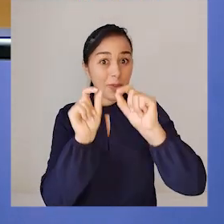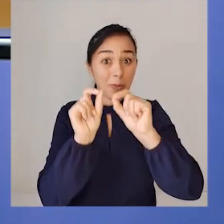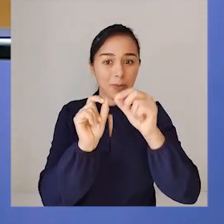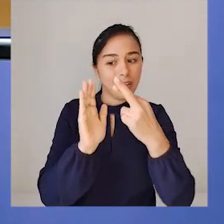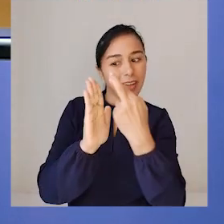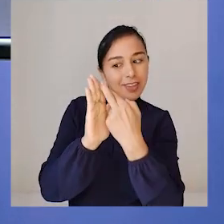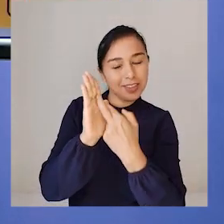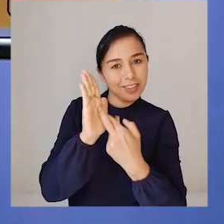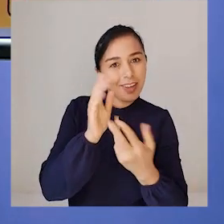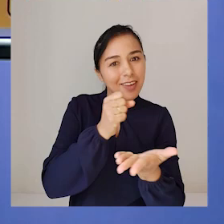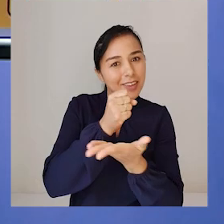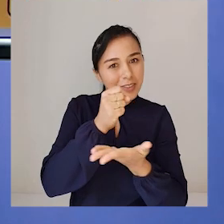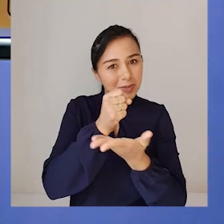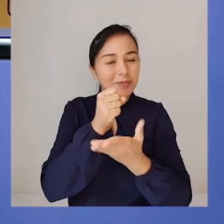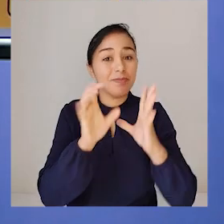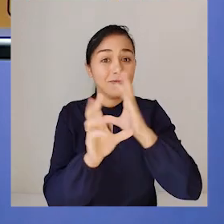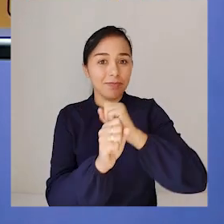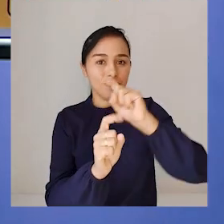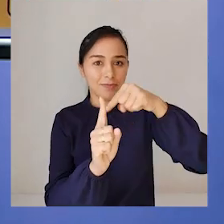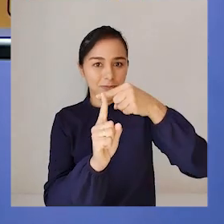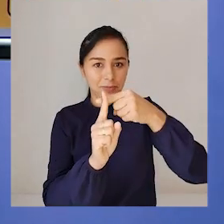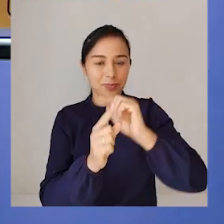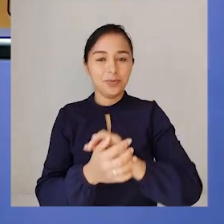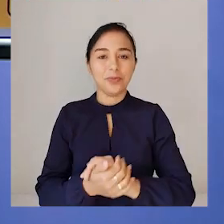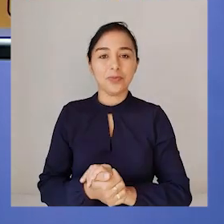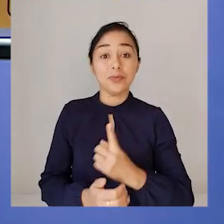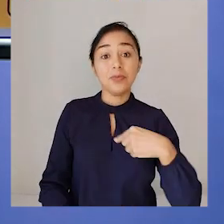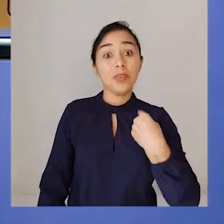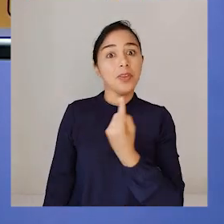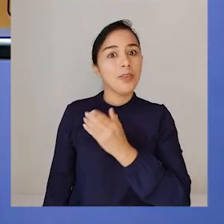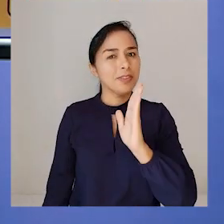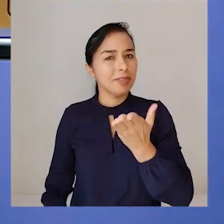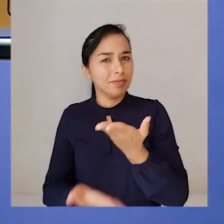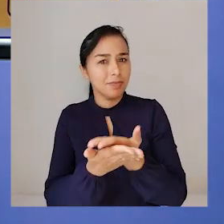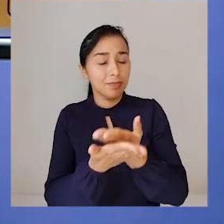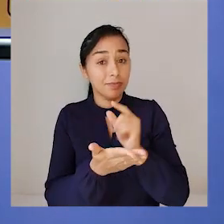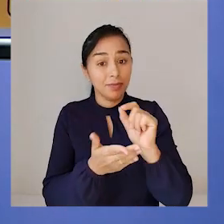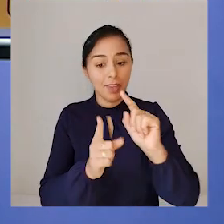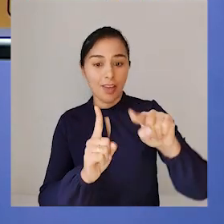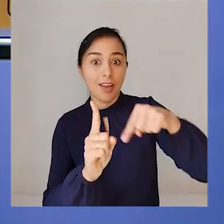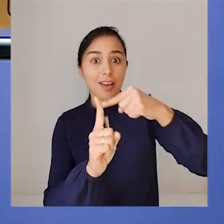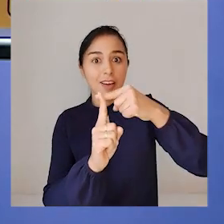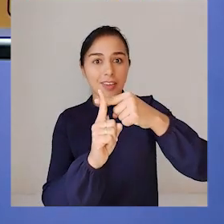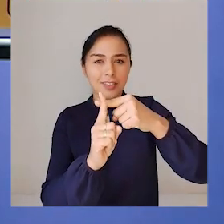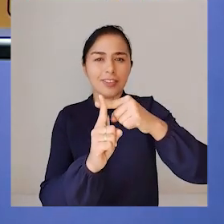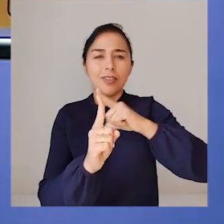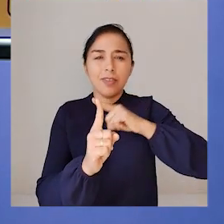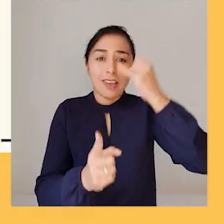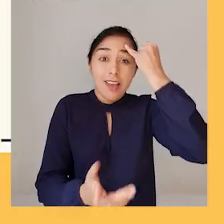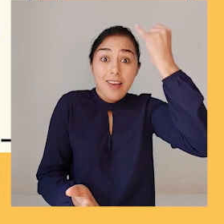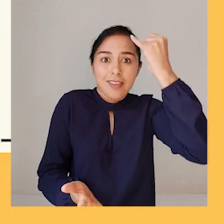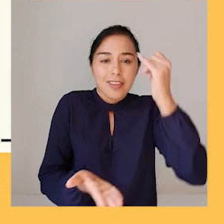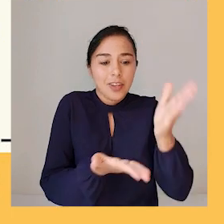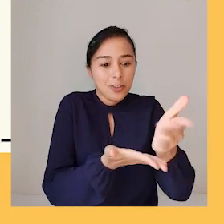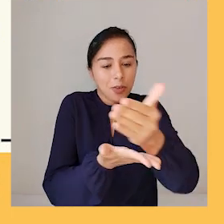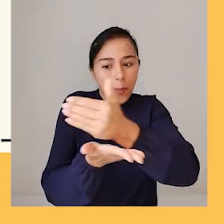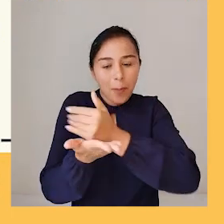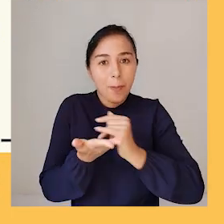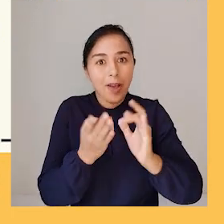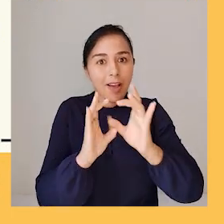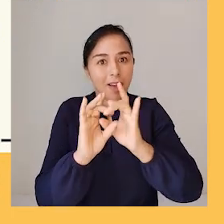da adição. Nós já estudamos que a adição ela se refere às ideias de